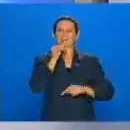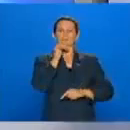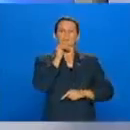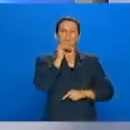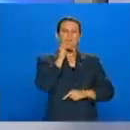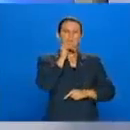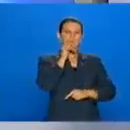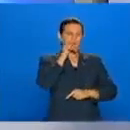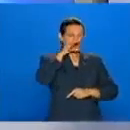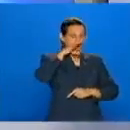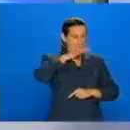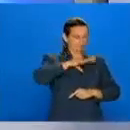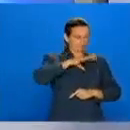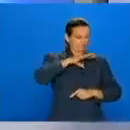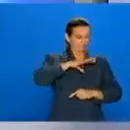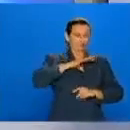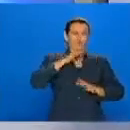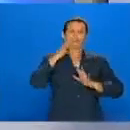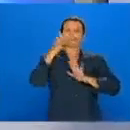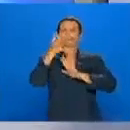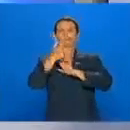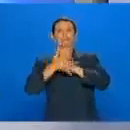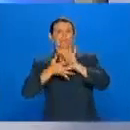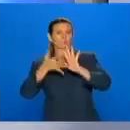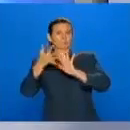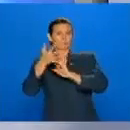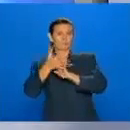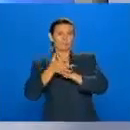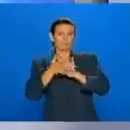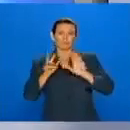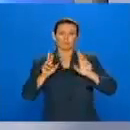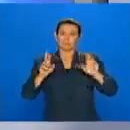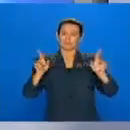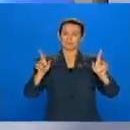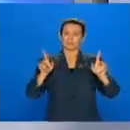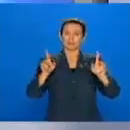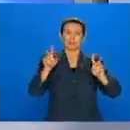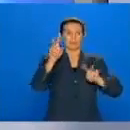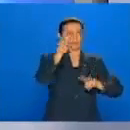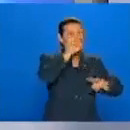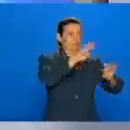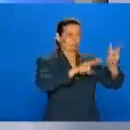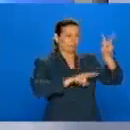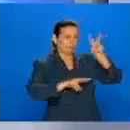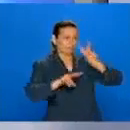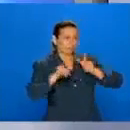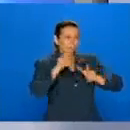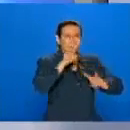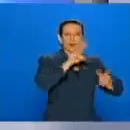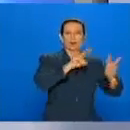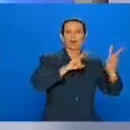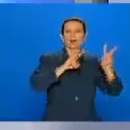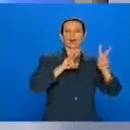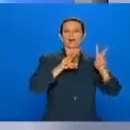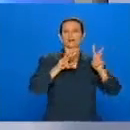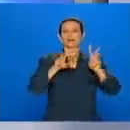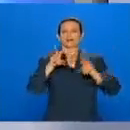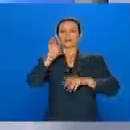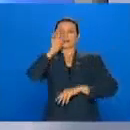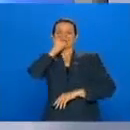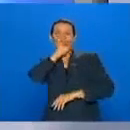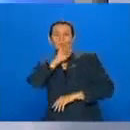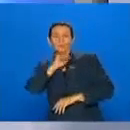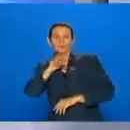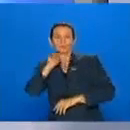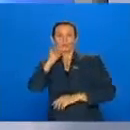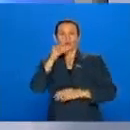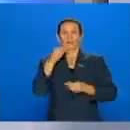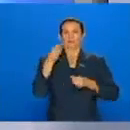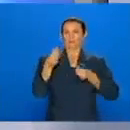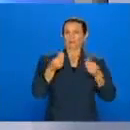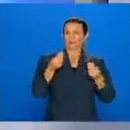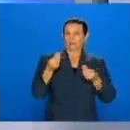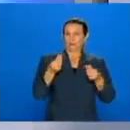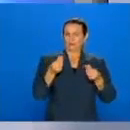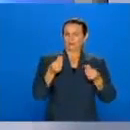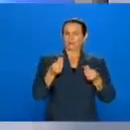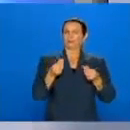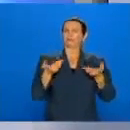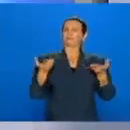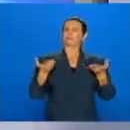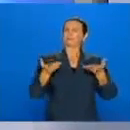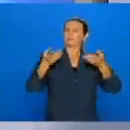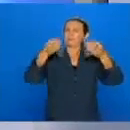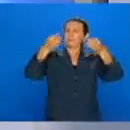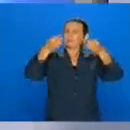interpretação em língua de sinais e língua portuguesa e vice-versa. Seria então pertinente dizer aqui que